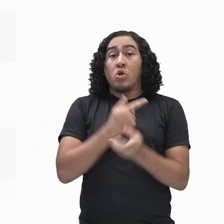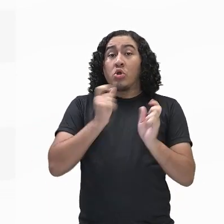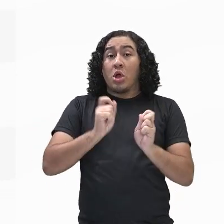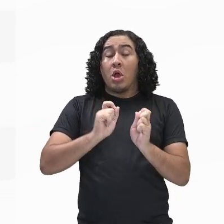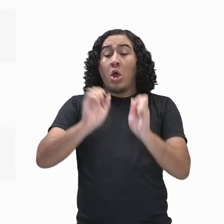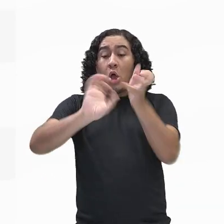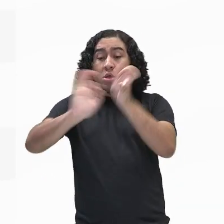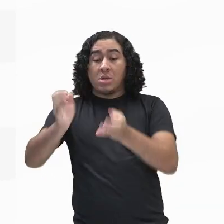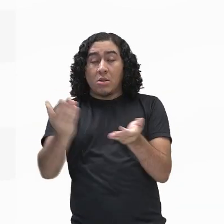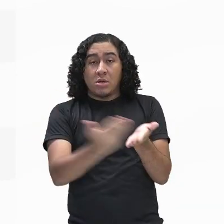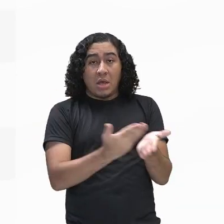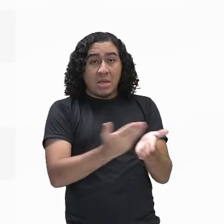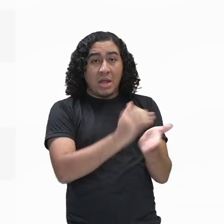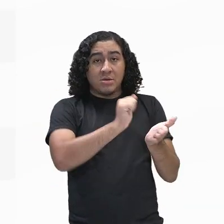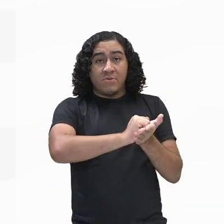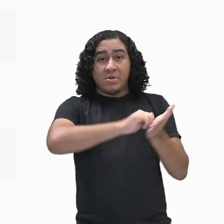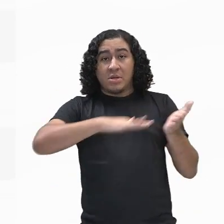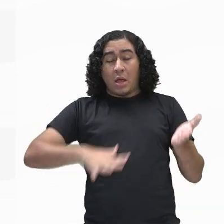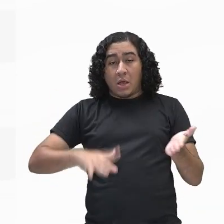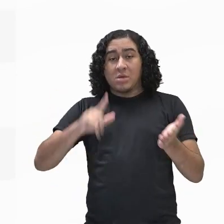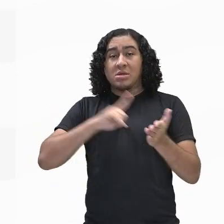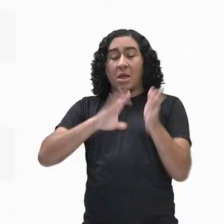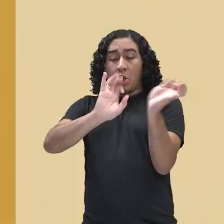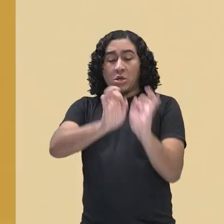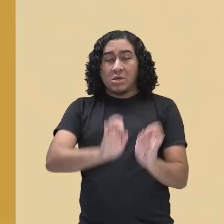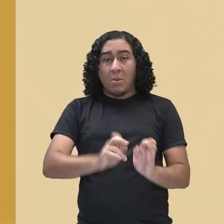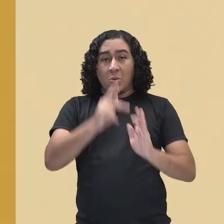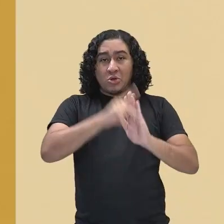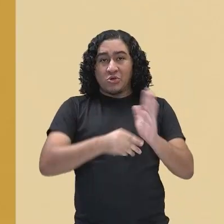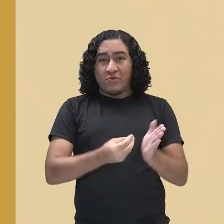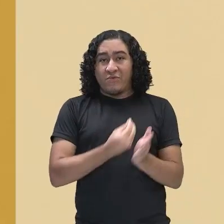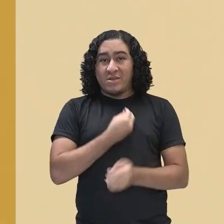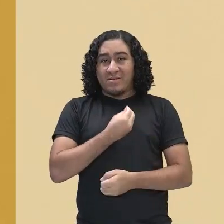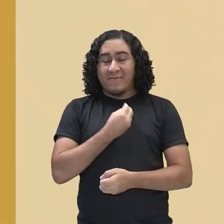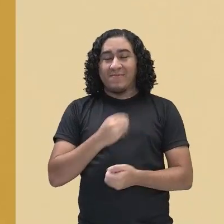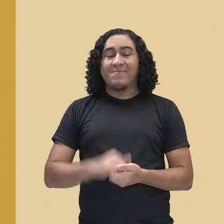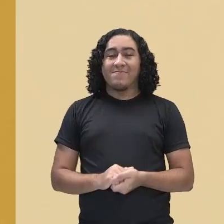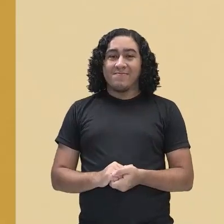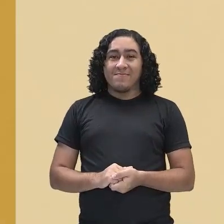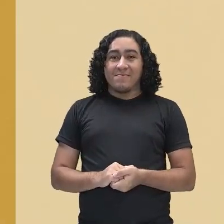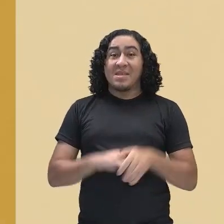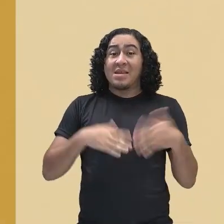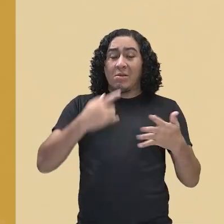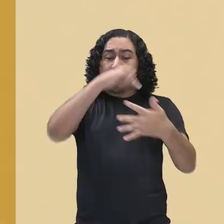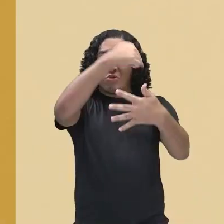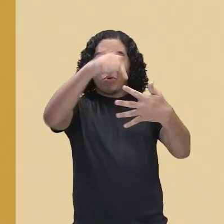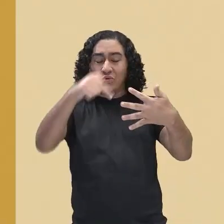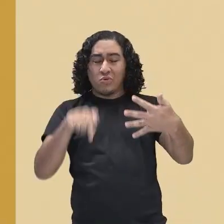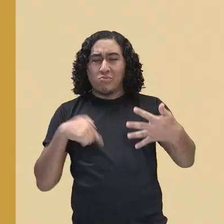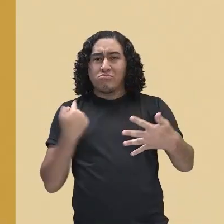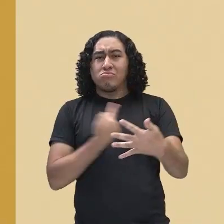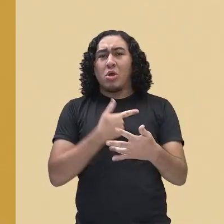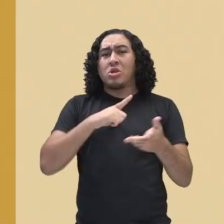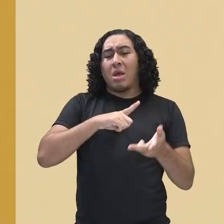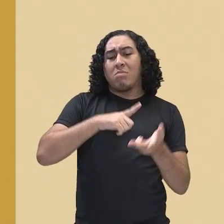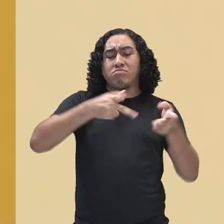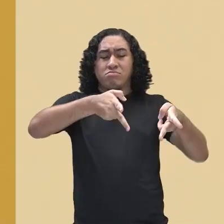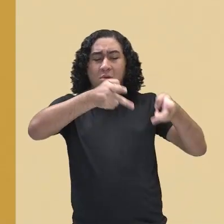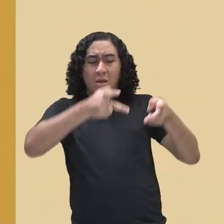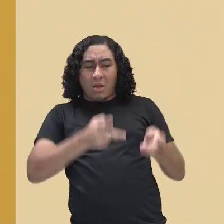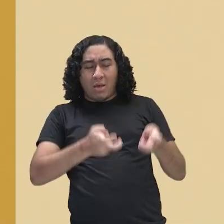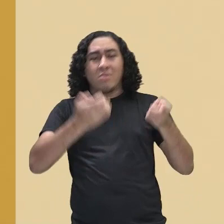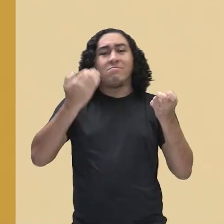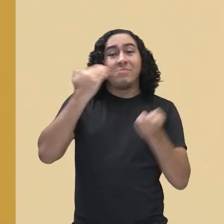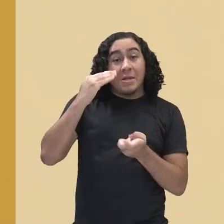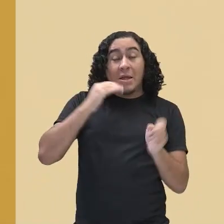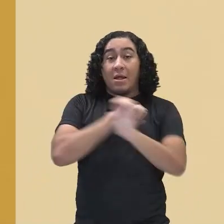portfólio de atividades para a construção do projeto de vida. Bom, acerca desses tópicos, nós vamos explorar um pouco aí, vamos entender